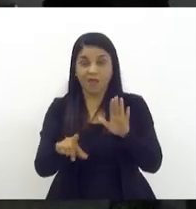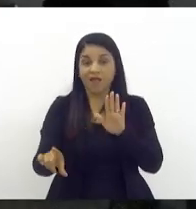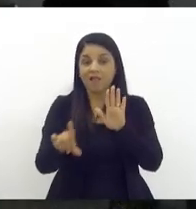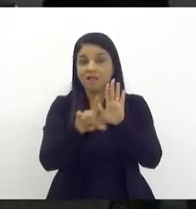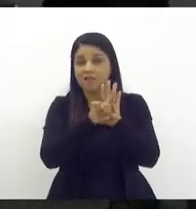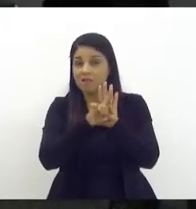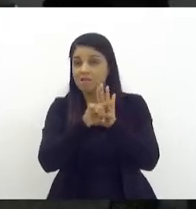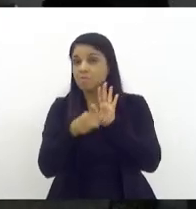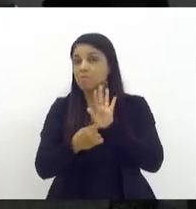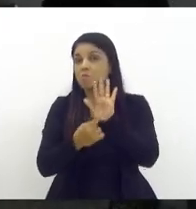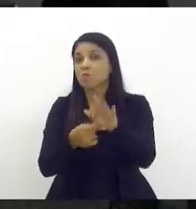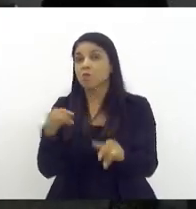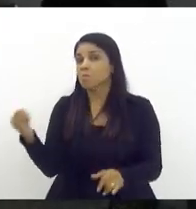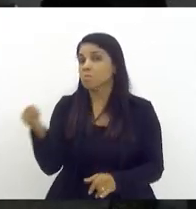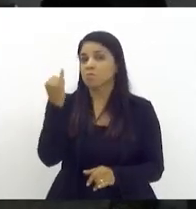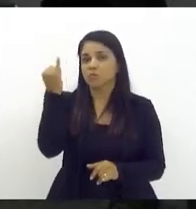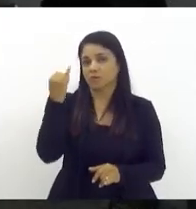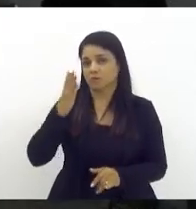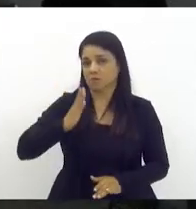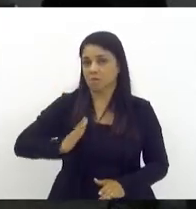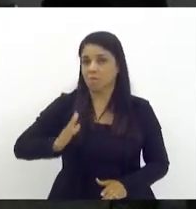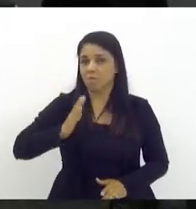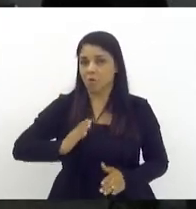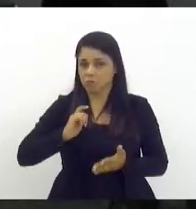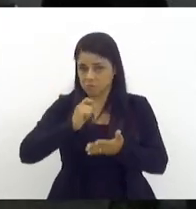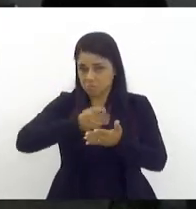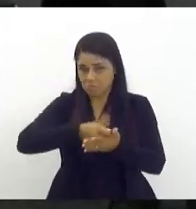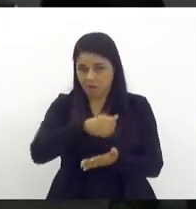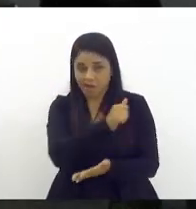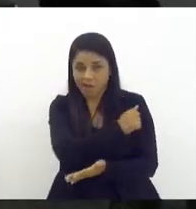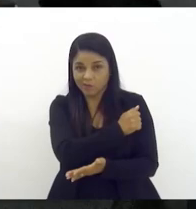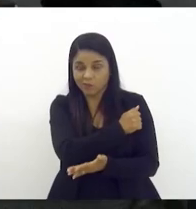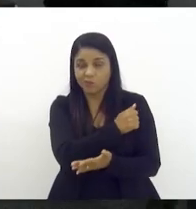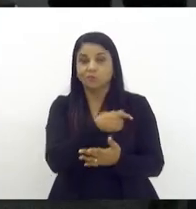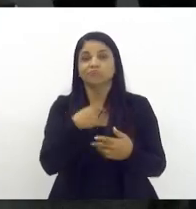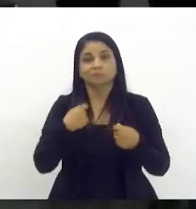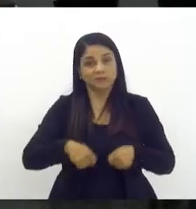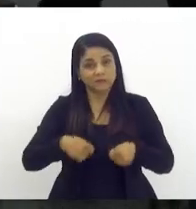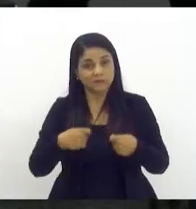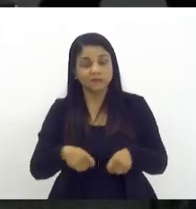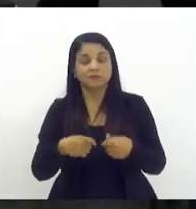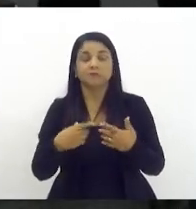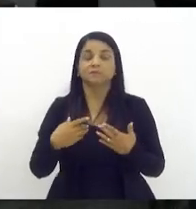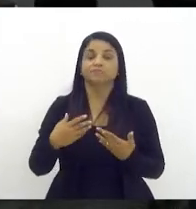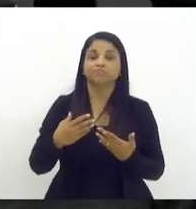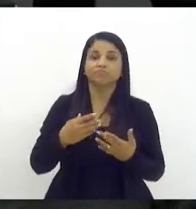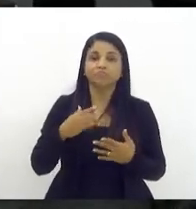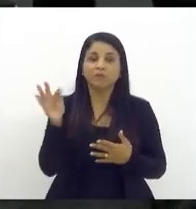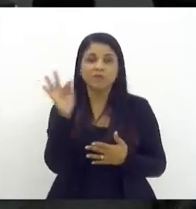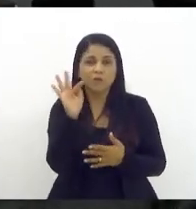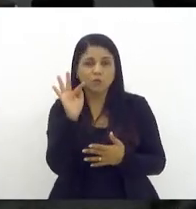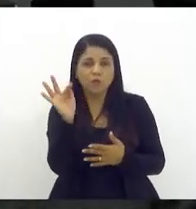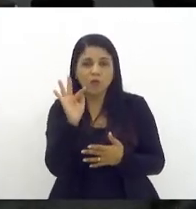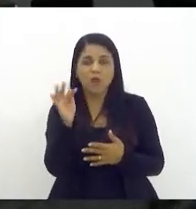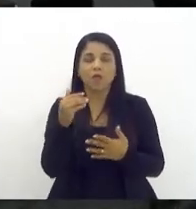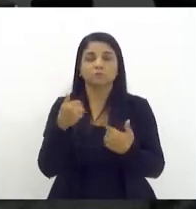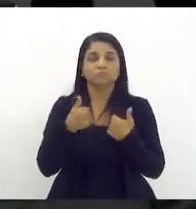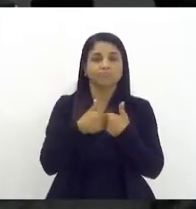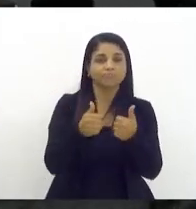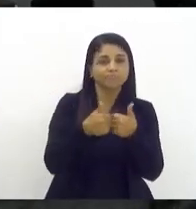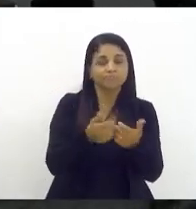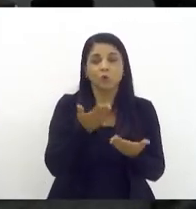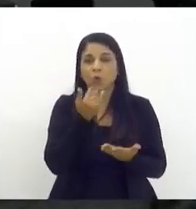a importância dos bolsistas, tanto o estudante da graduação, que precisa daquela bolsa para ir para a faculdade, para comer